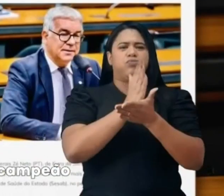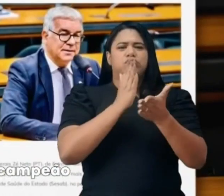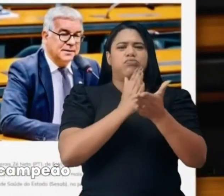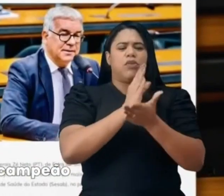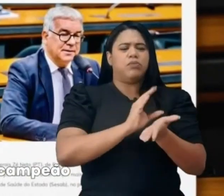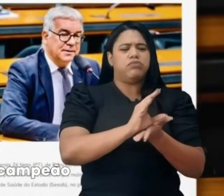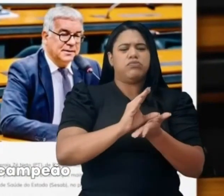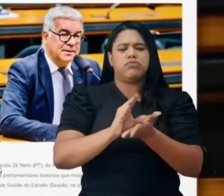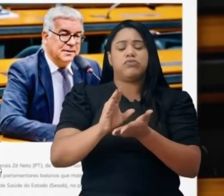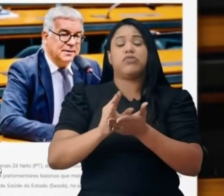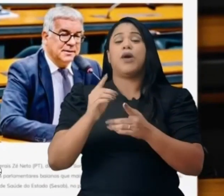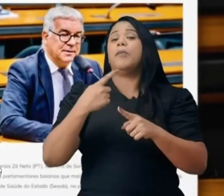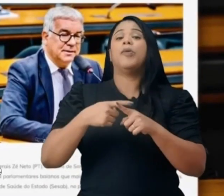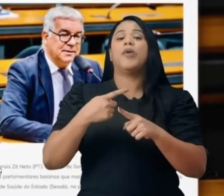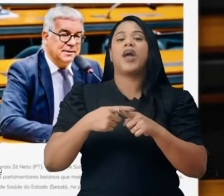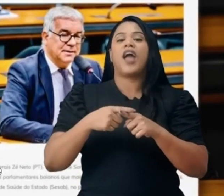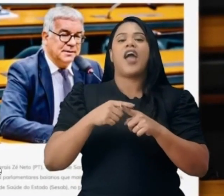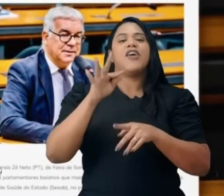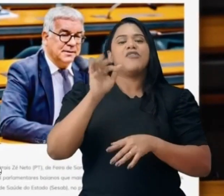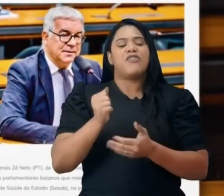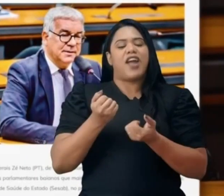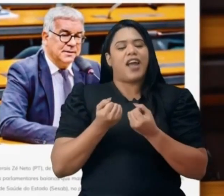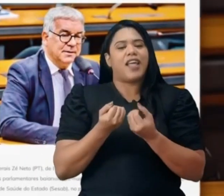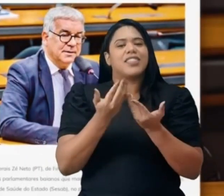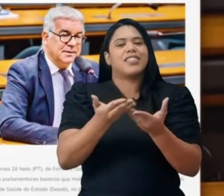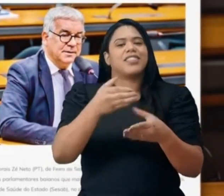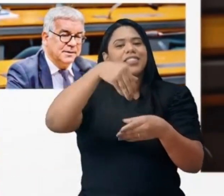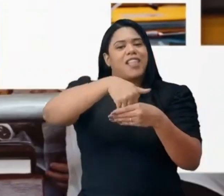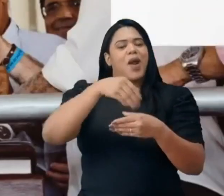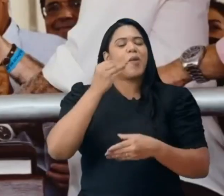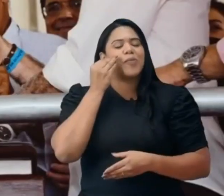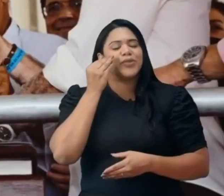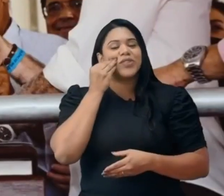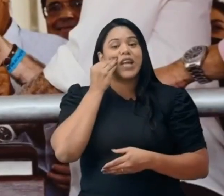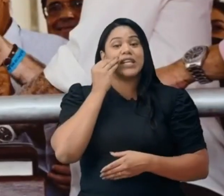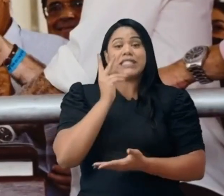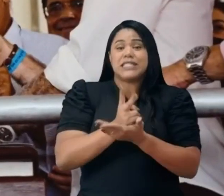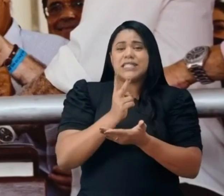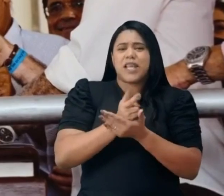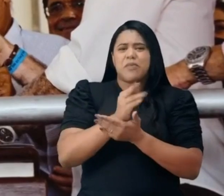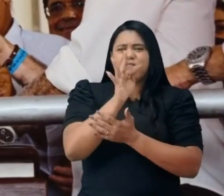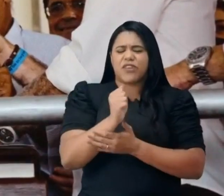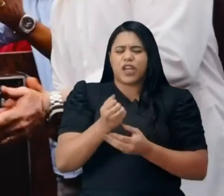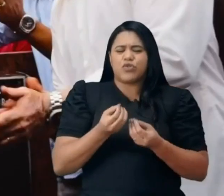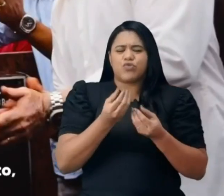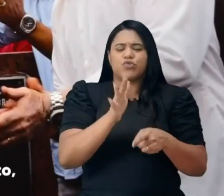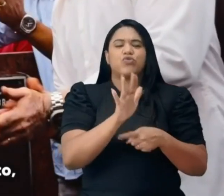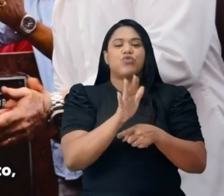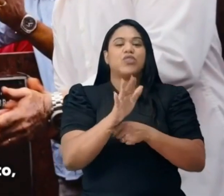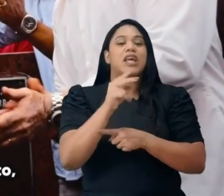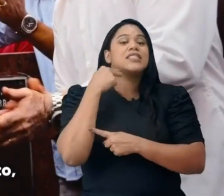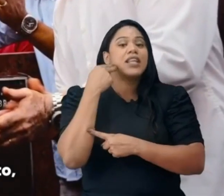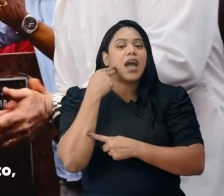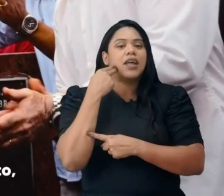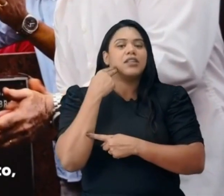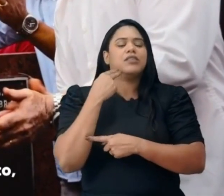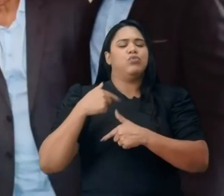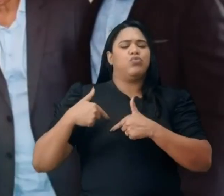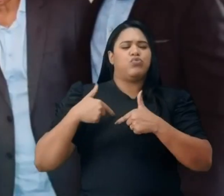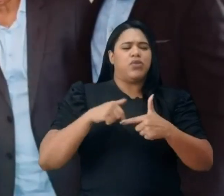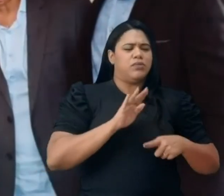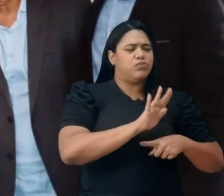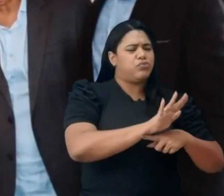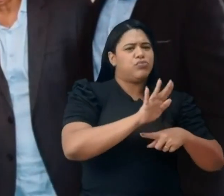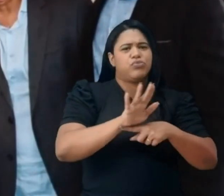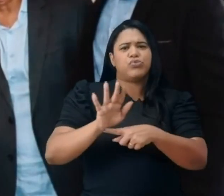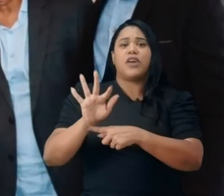federal campeão em envio de emendas porque Feira deu uma oportunidade. Sempre que Feira deu uma oportunidade a Zé Neto, Zé